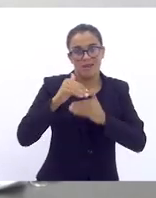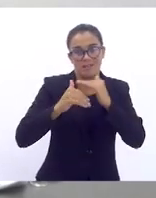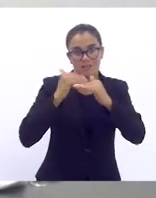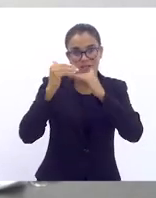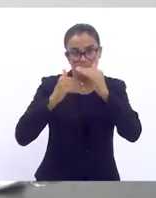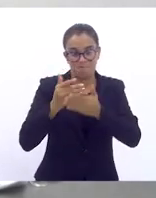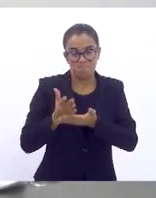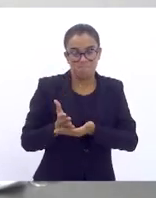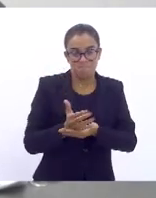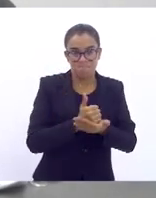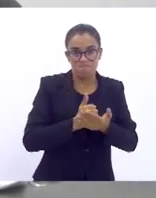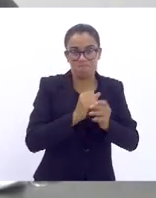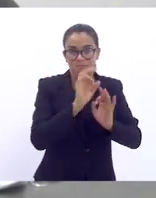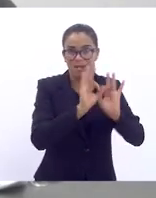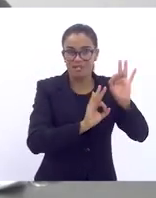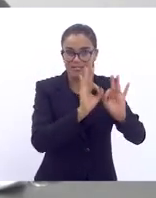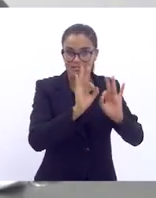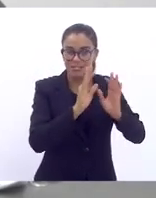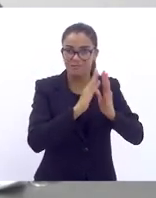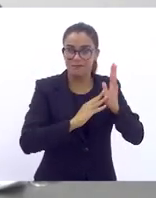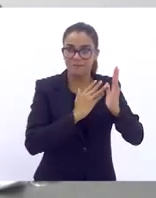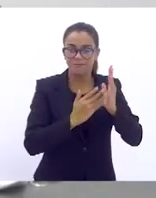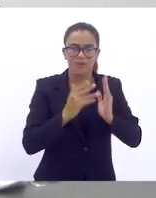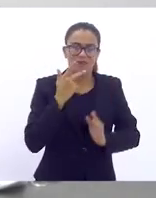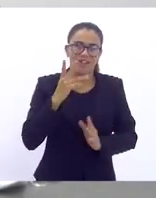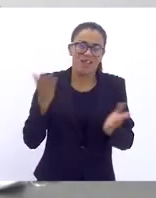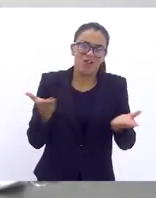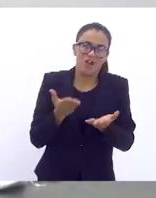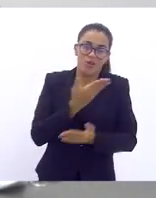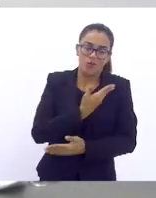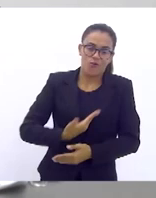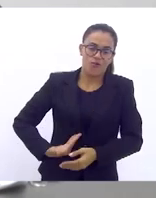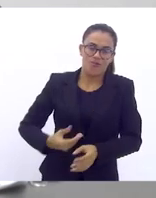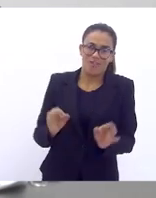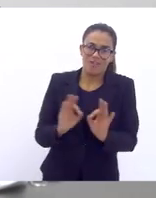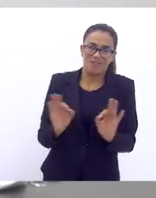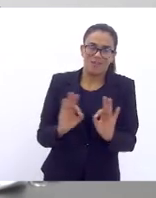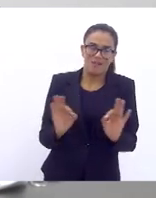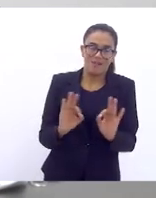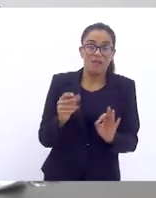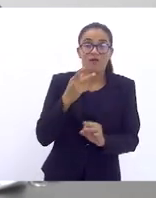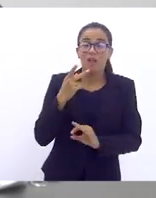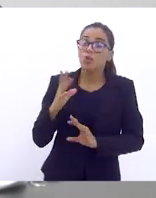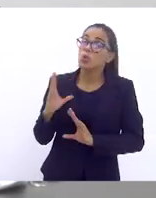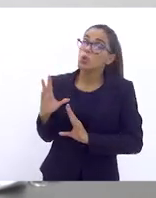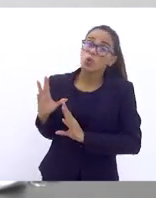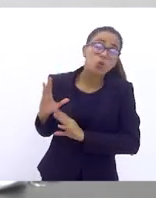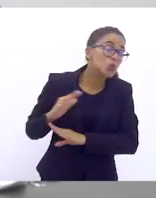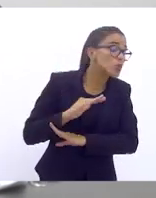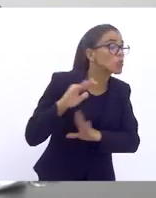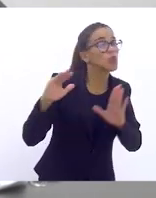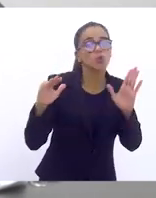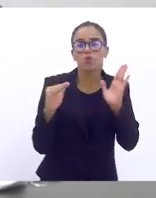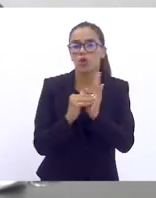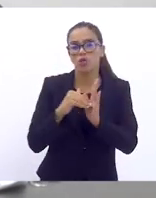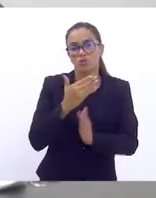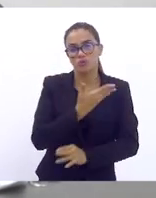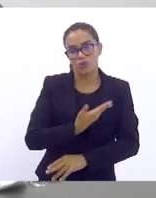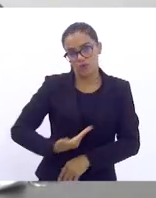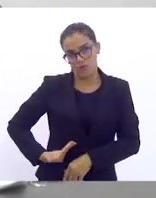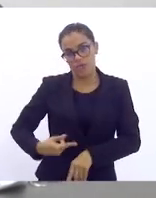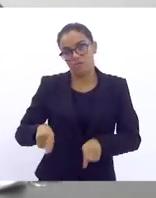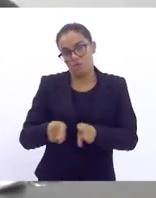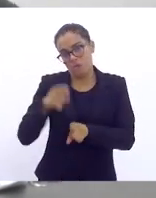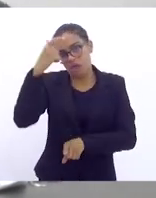e o que eu tô falando aqui não é em relação a esse governo em relação a todos os governos todas inclusive o que eu